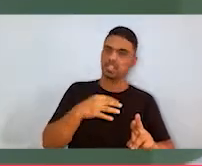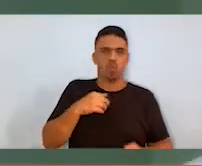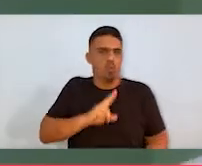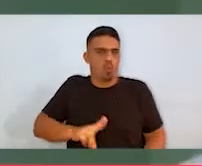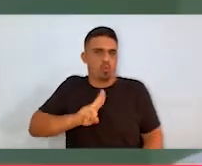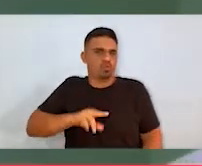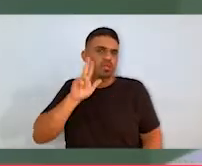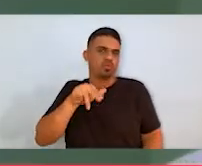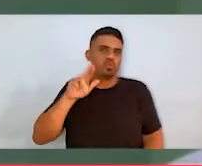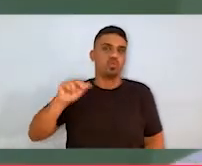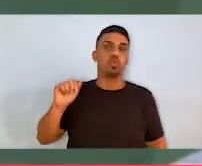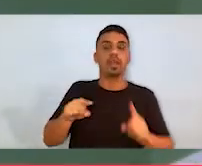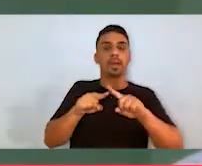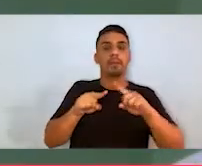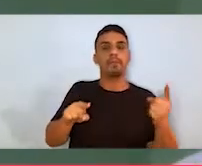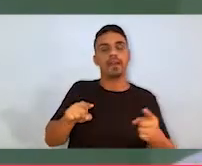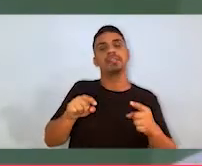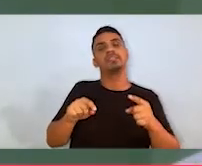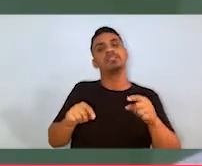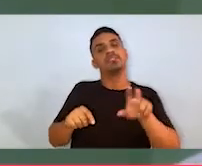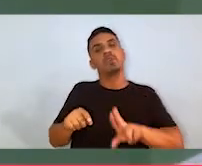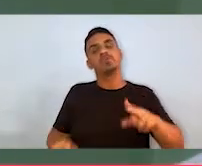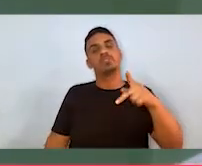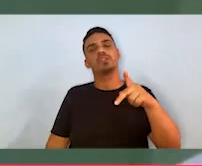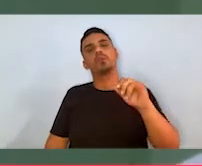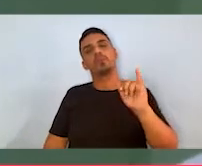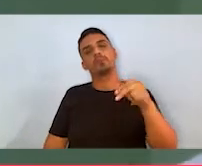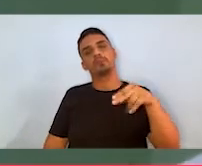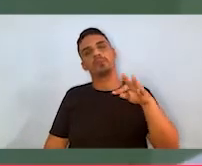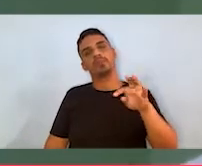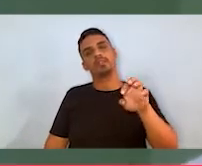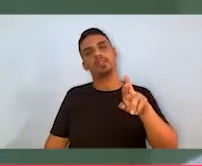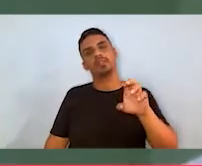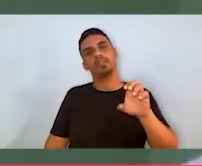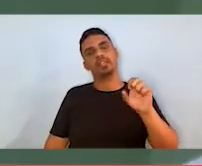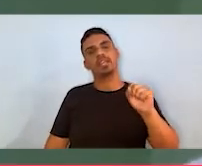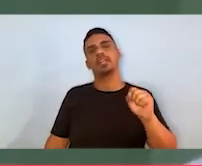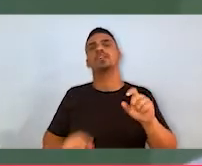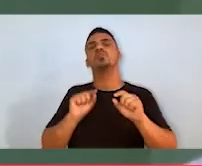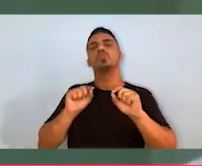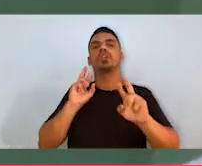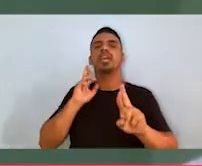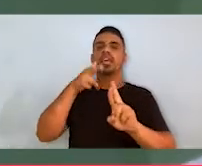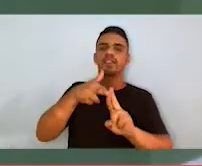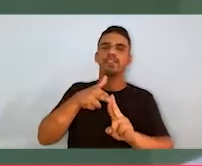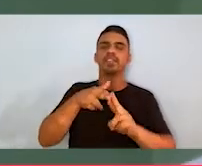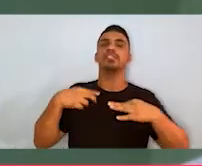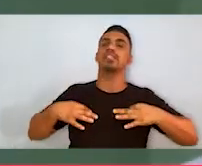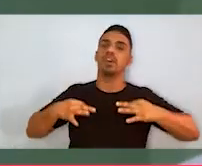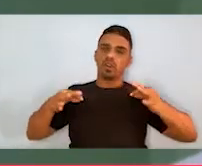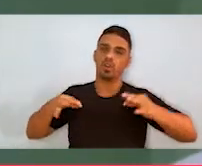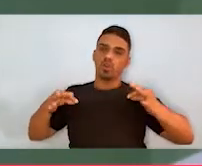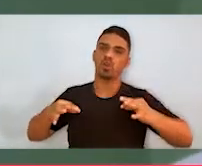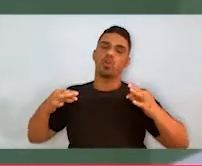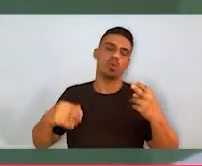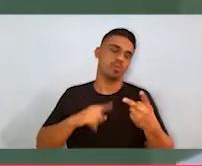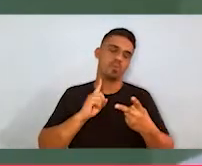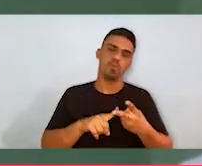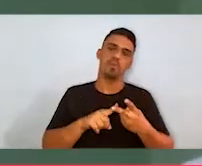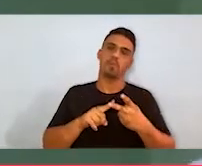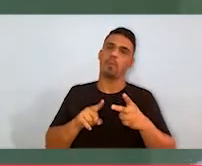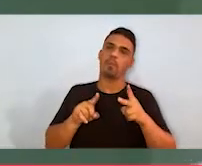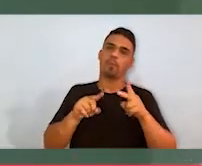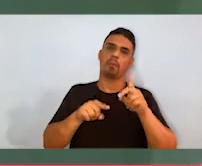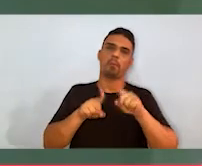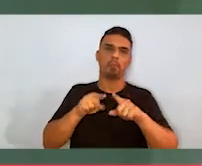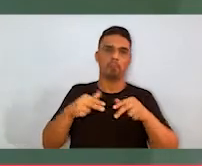pixel art, mas eu já usei o Pinterest uso o Pinterest para pegar muita referência de roupa, de